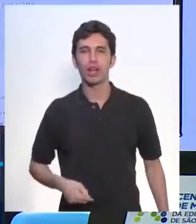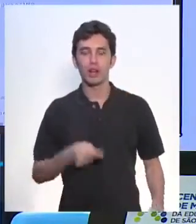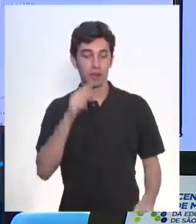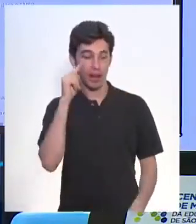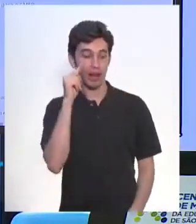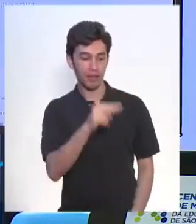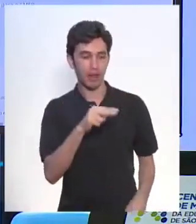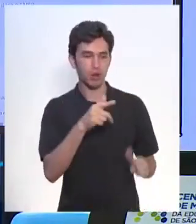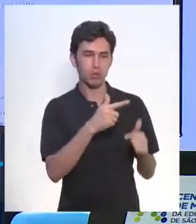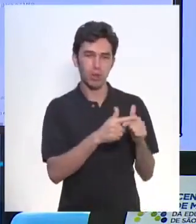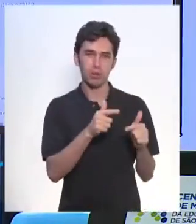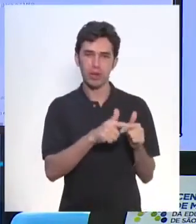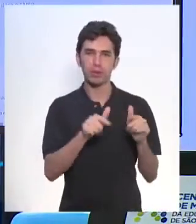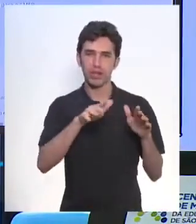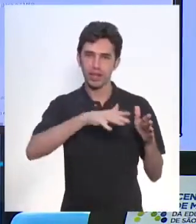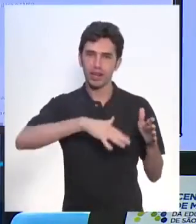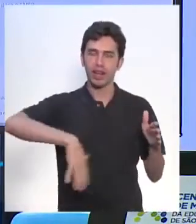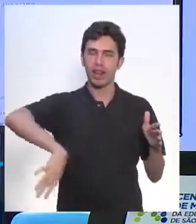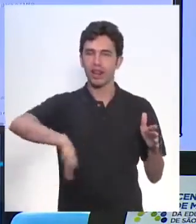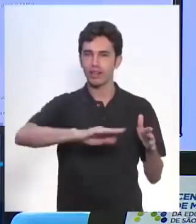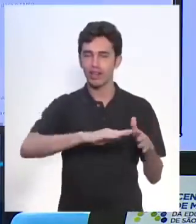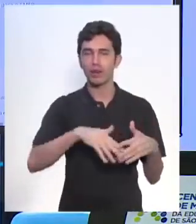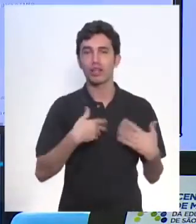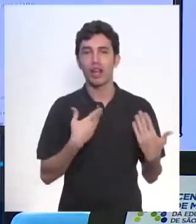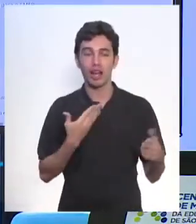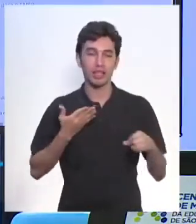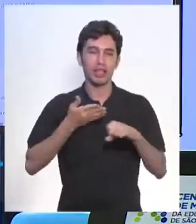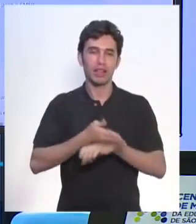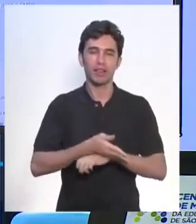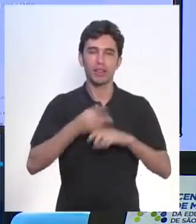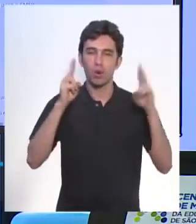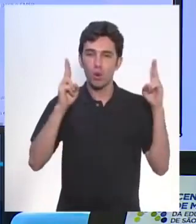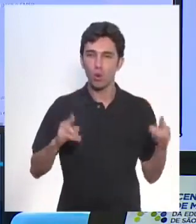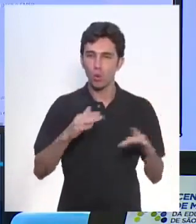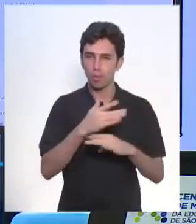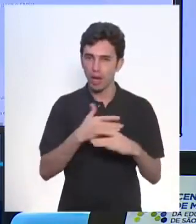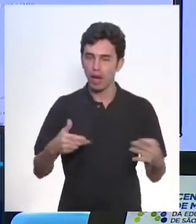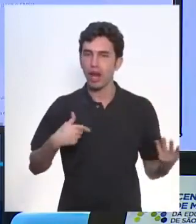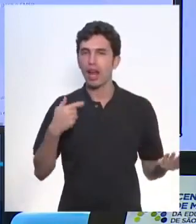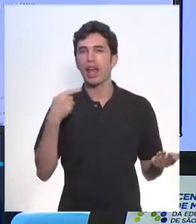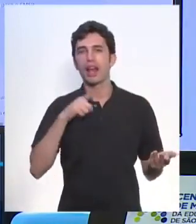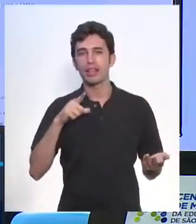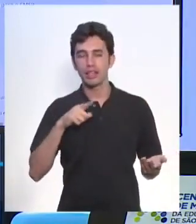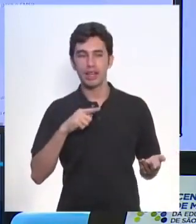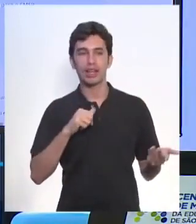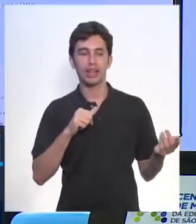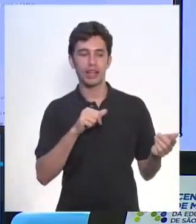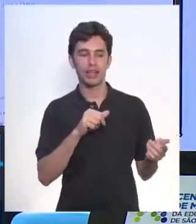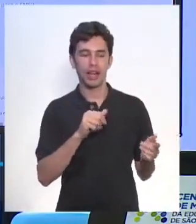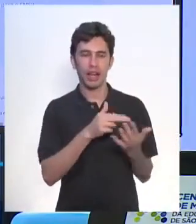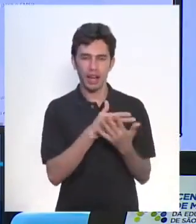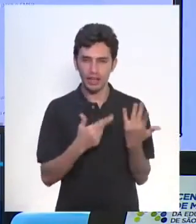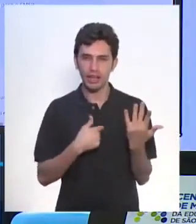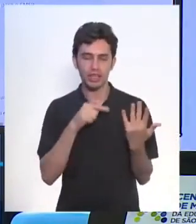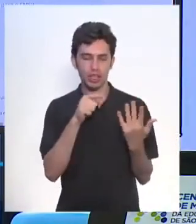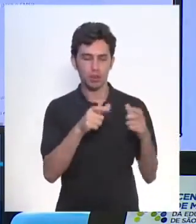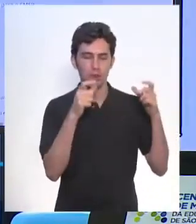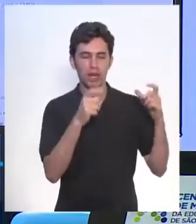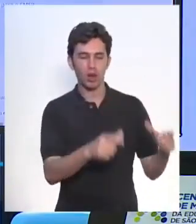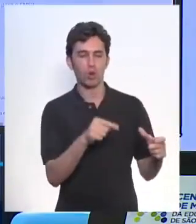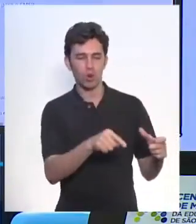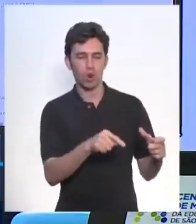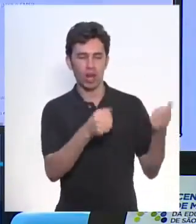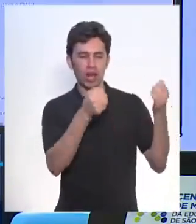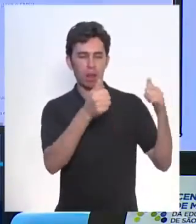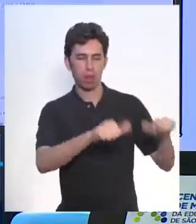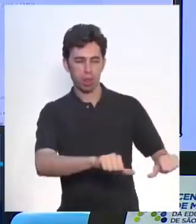os problemas daquela região. Então, geralmente, a intervenção urbana ela tem essa característica de renovar um espaço, ou seja, pegar um espaço degradado